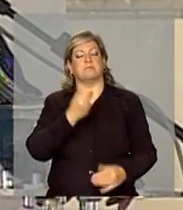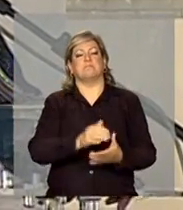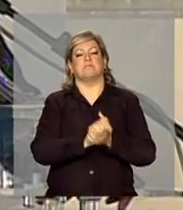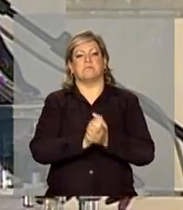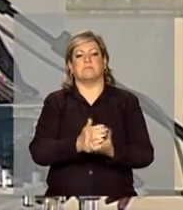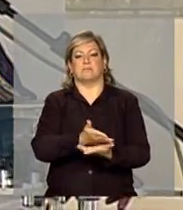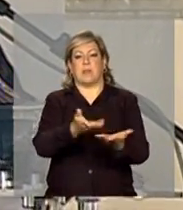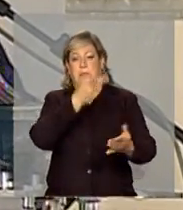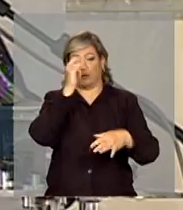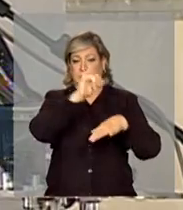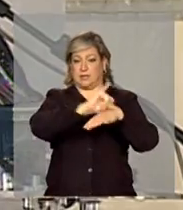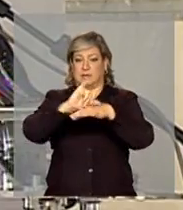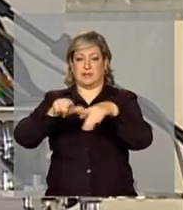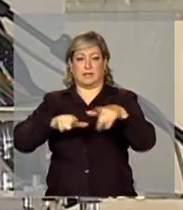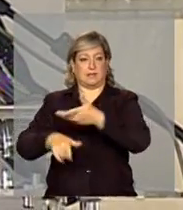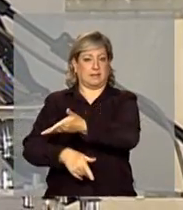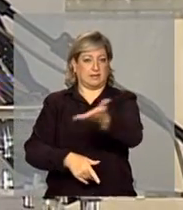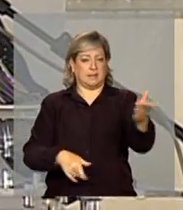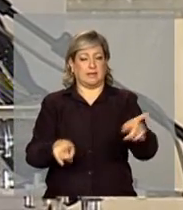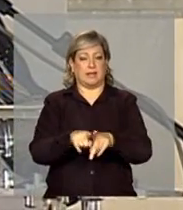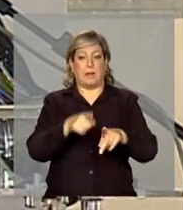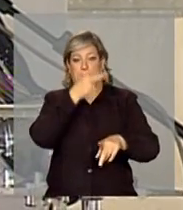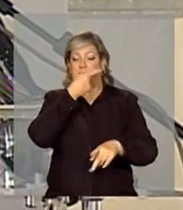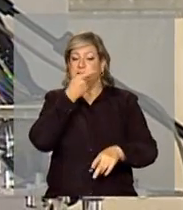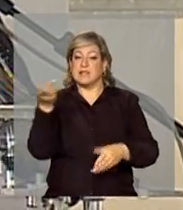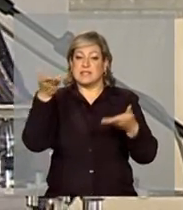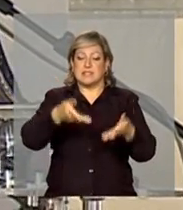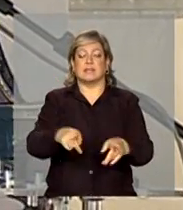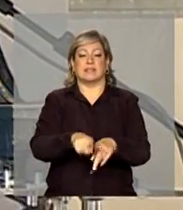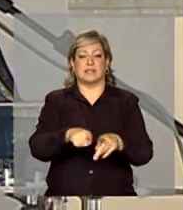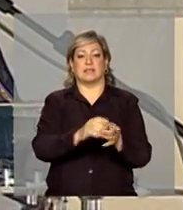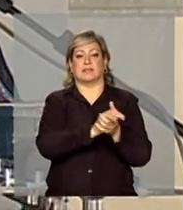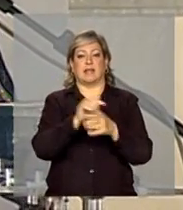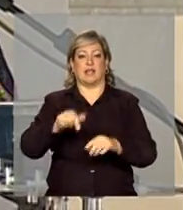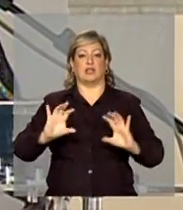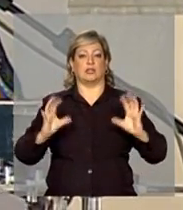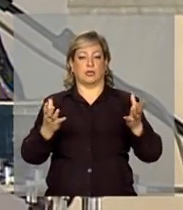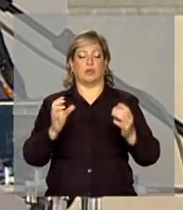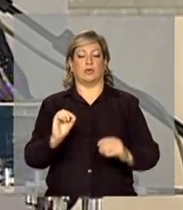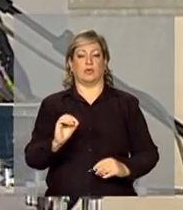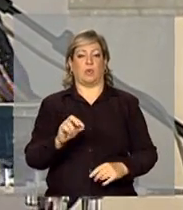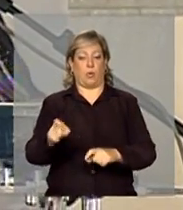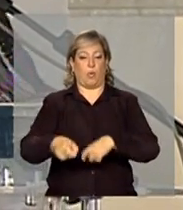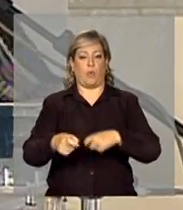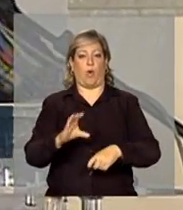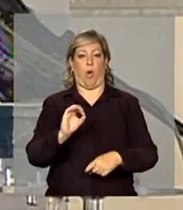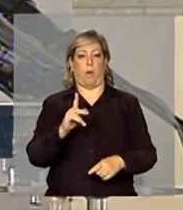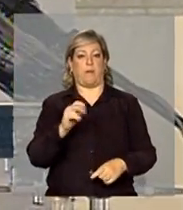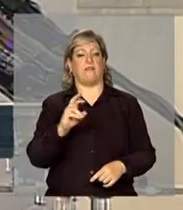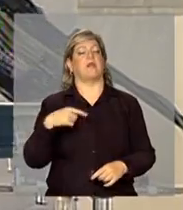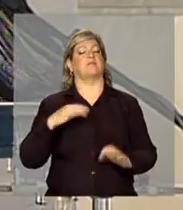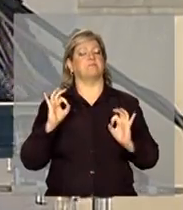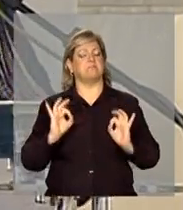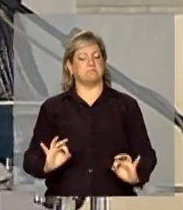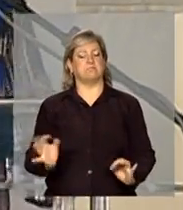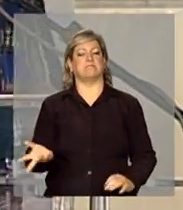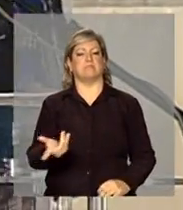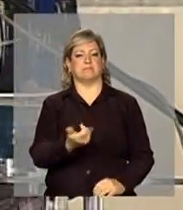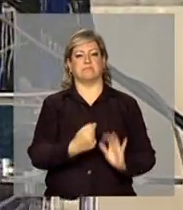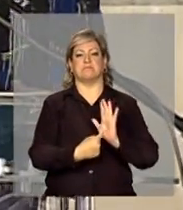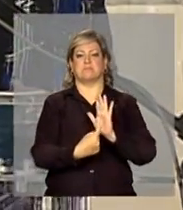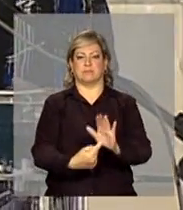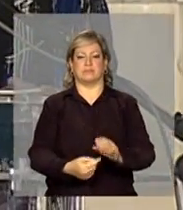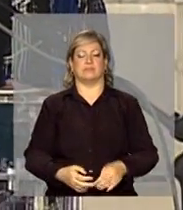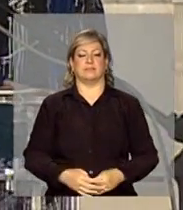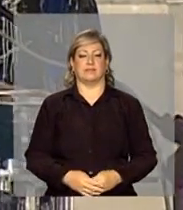os expositores e todos os visitantes do Show Rural Copavel. É, de fato, um show.